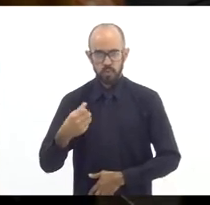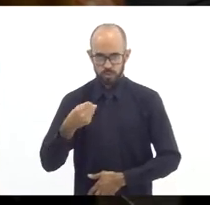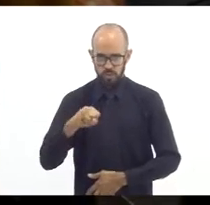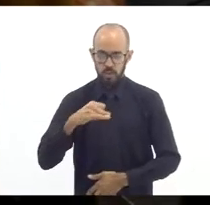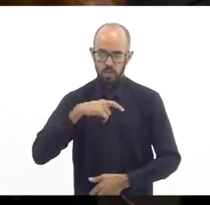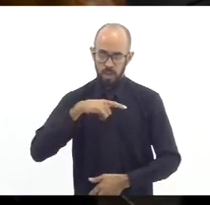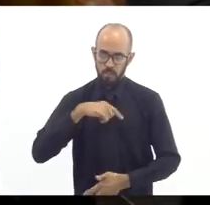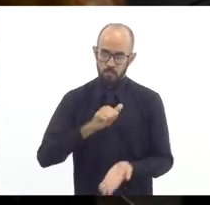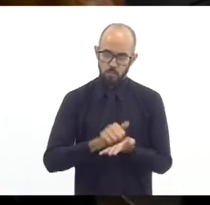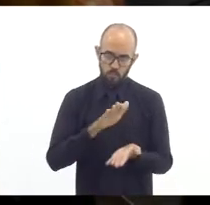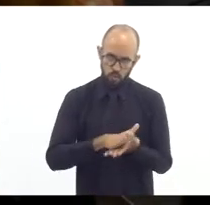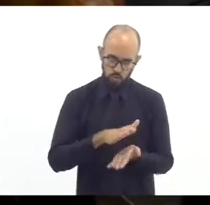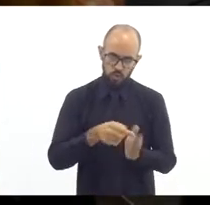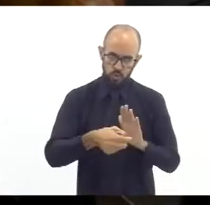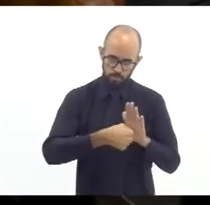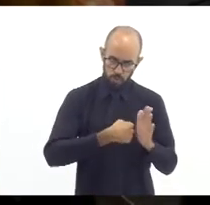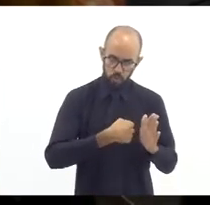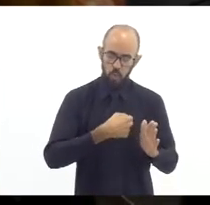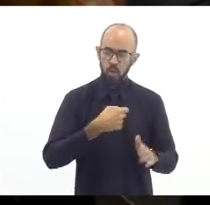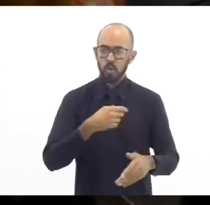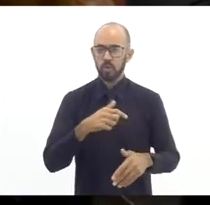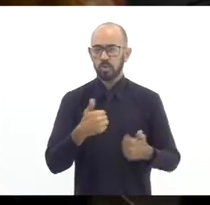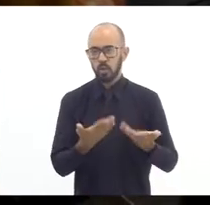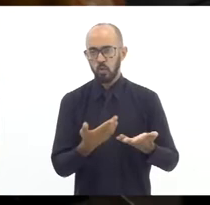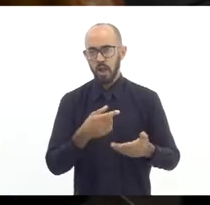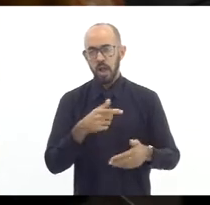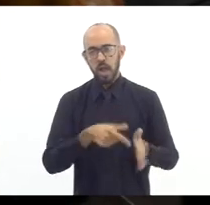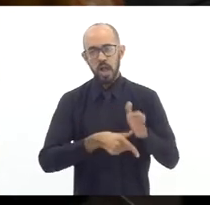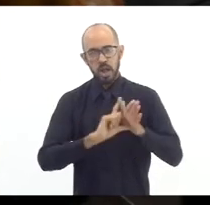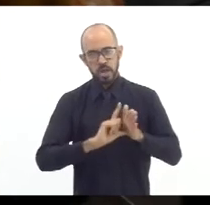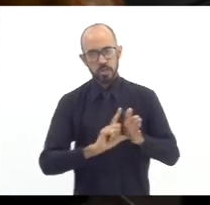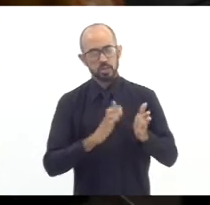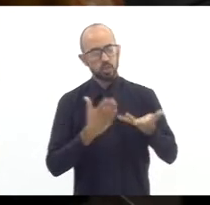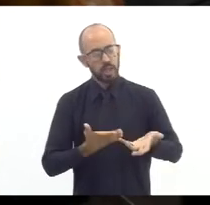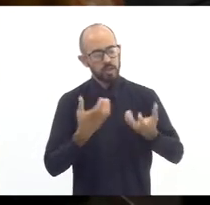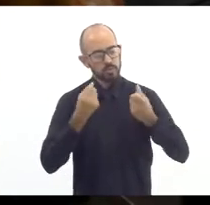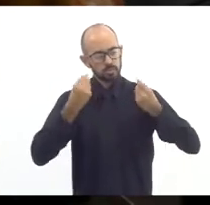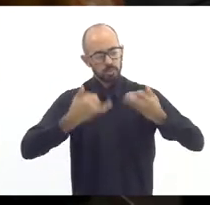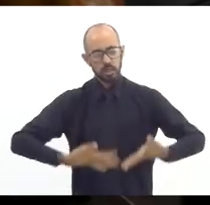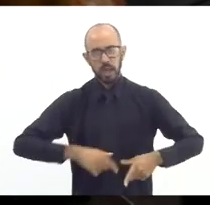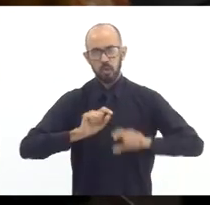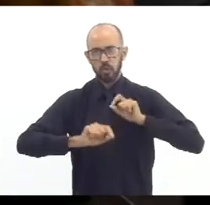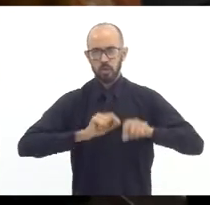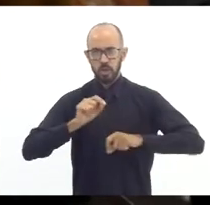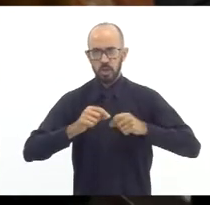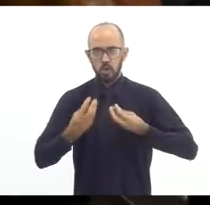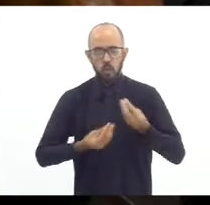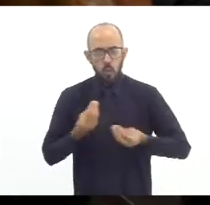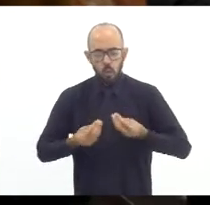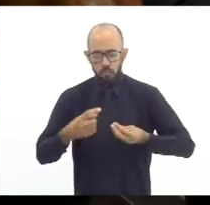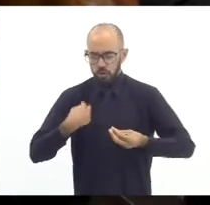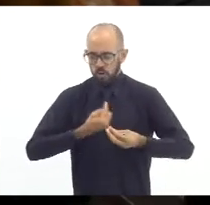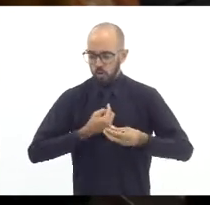Então, antes de chegar à conclusão, eu queria só explicar como é o modus operandi